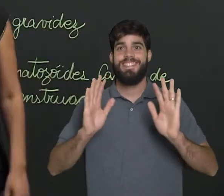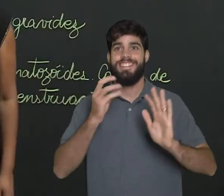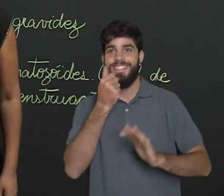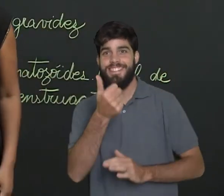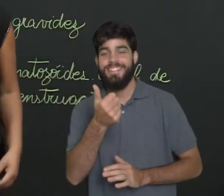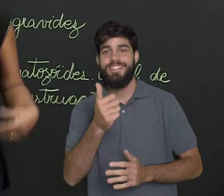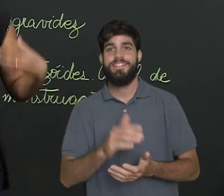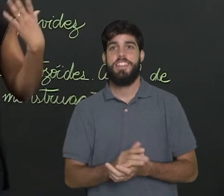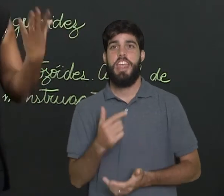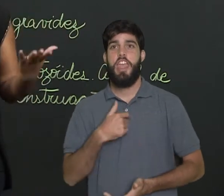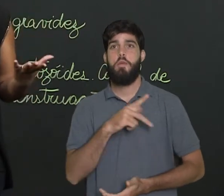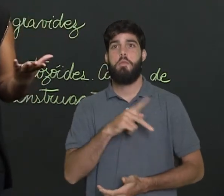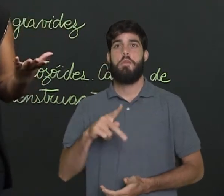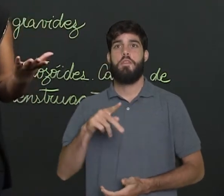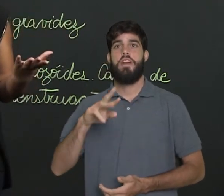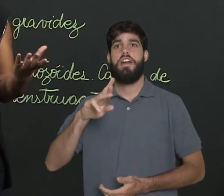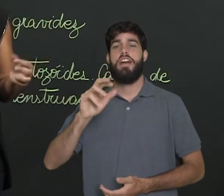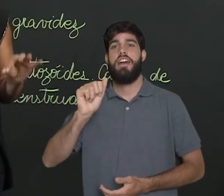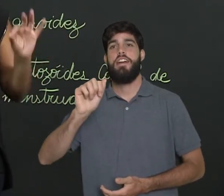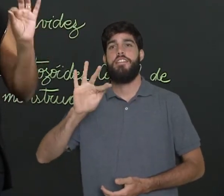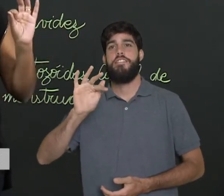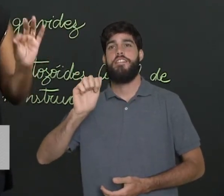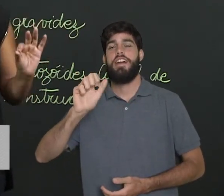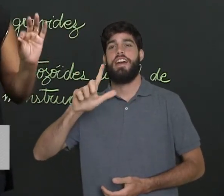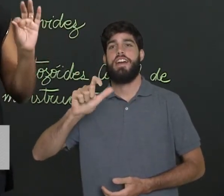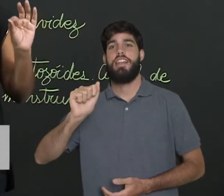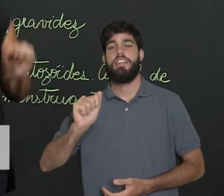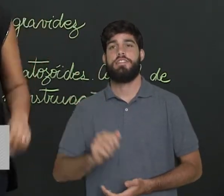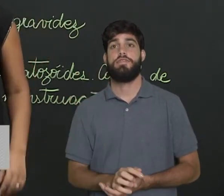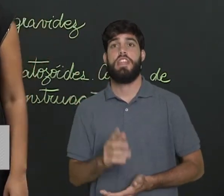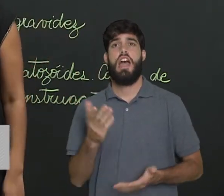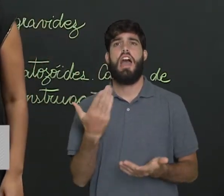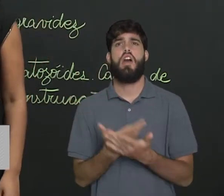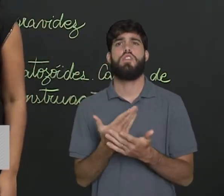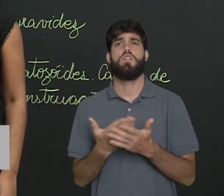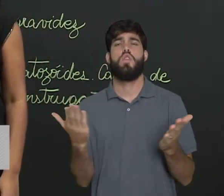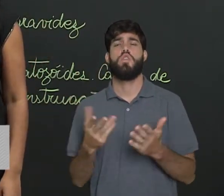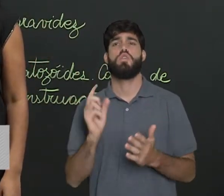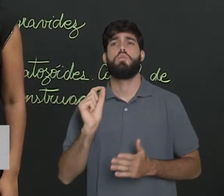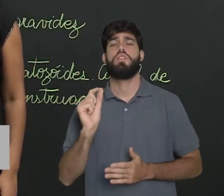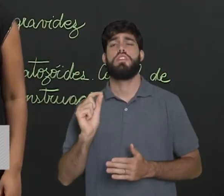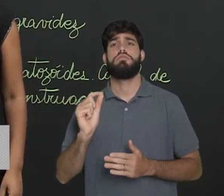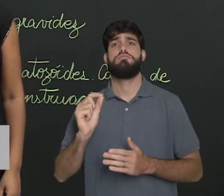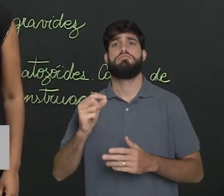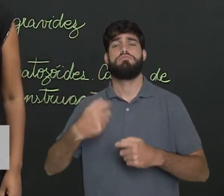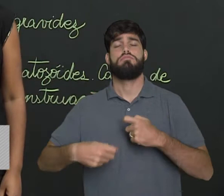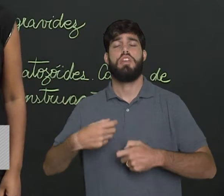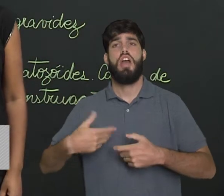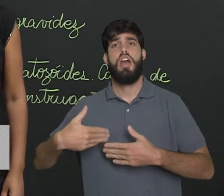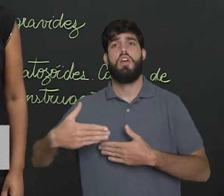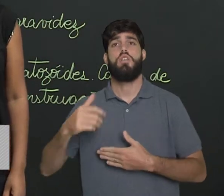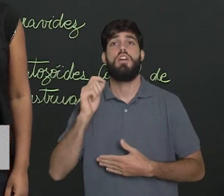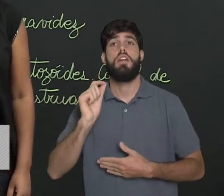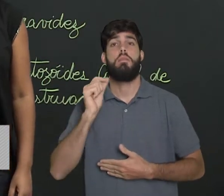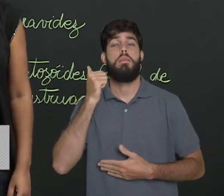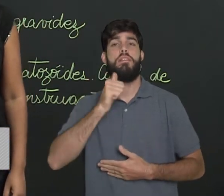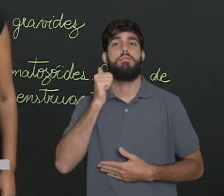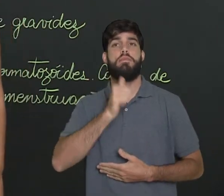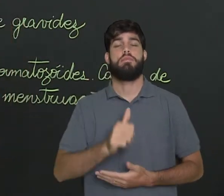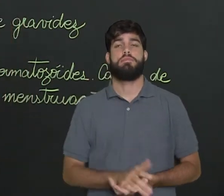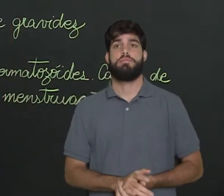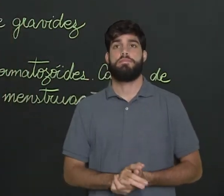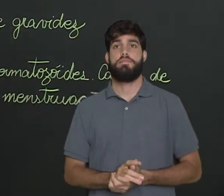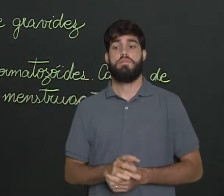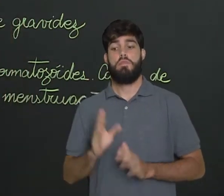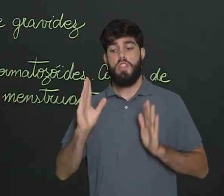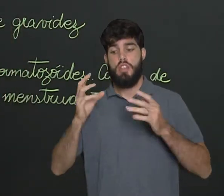Olá, tudo bem? Eu sou a professora Rafaela Lima e a aula de hoje é sobre sistema reprodutor feminino. Falando